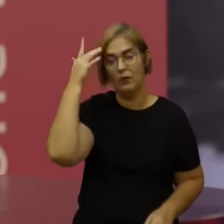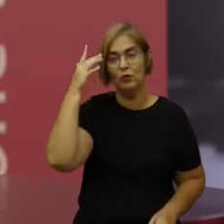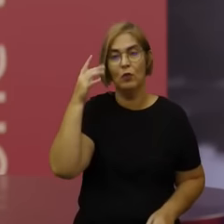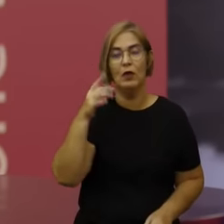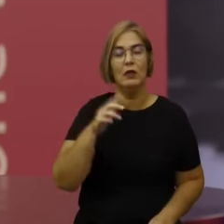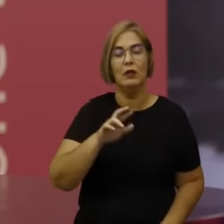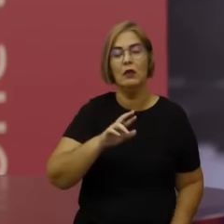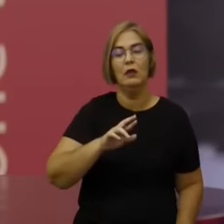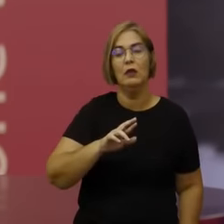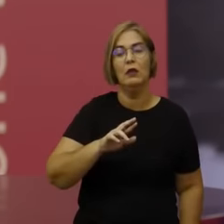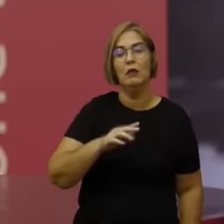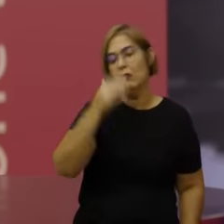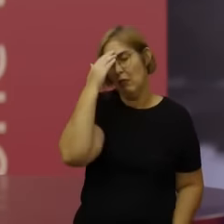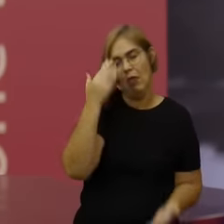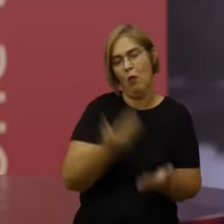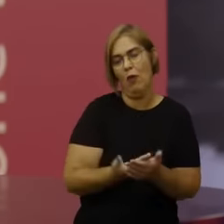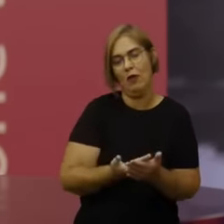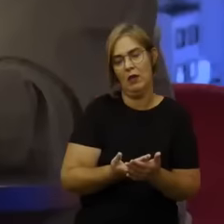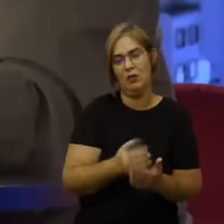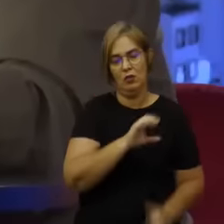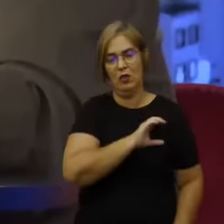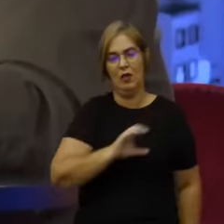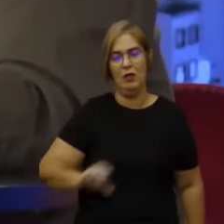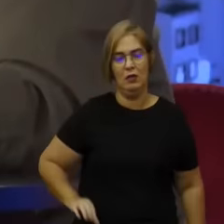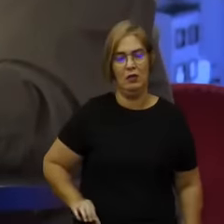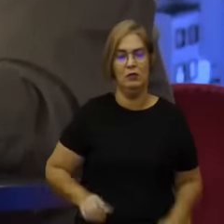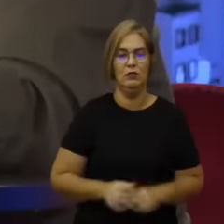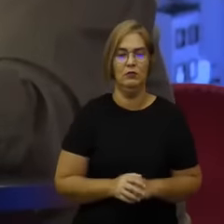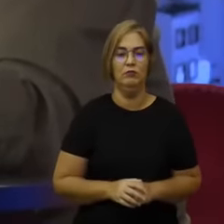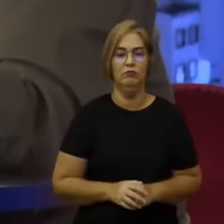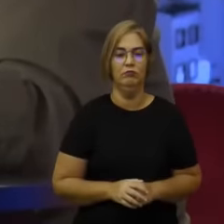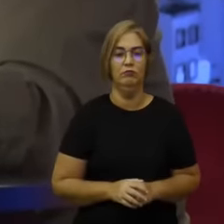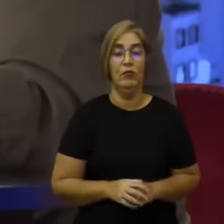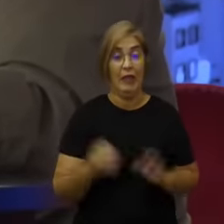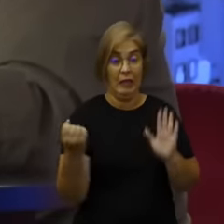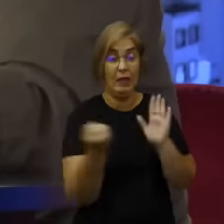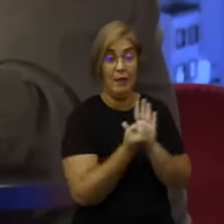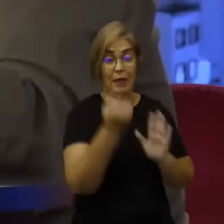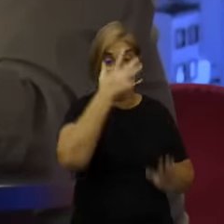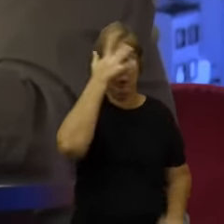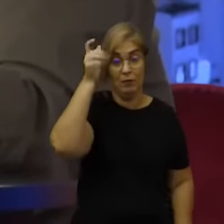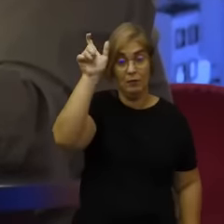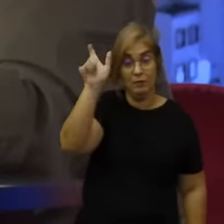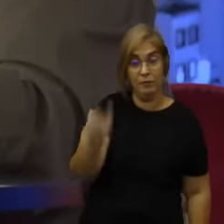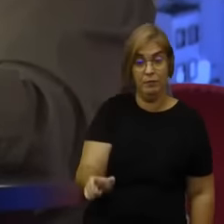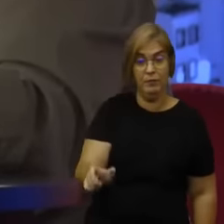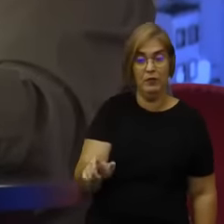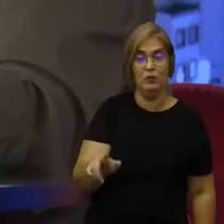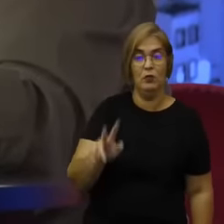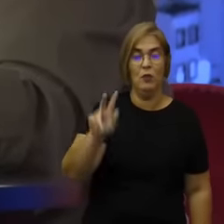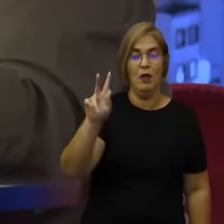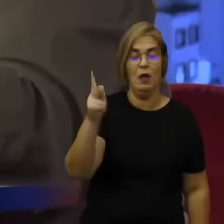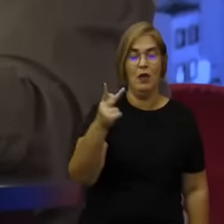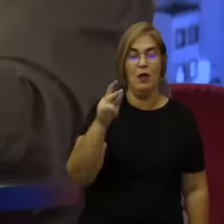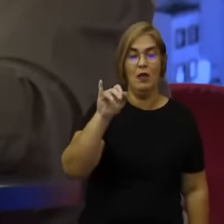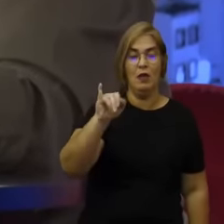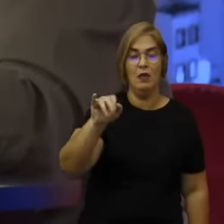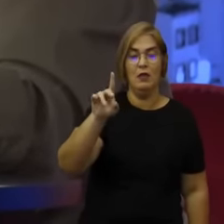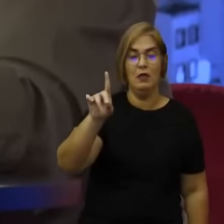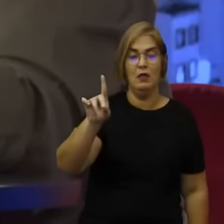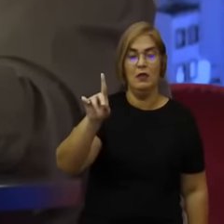Sartre, não é? Bom, qual é a qual é como se coloca a questão do existencialismo eh